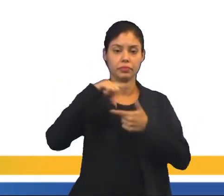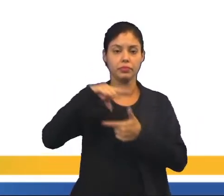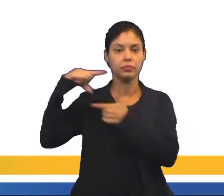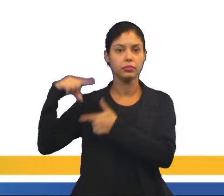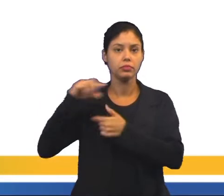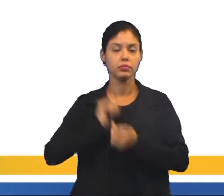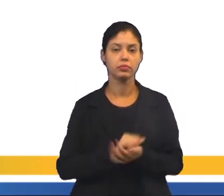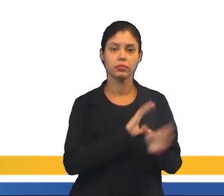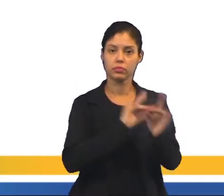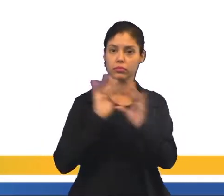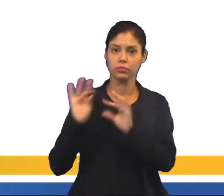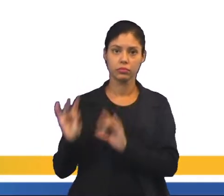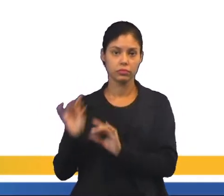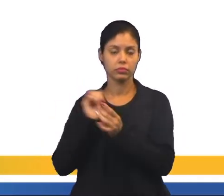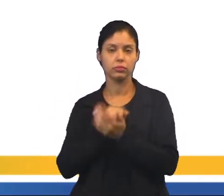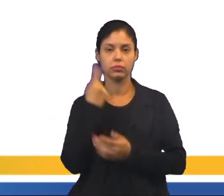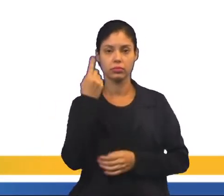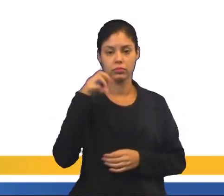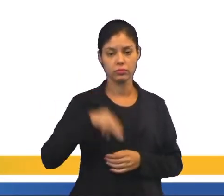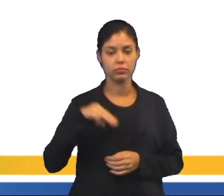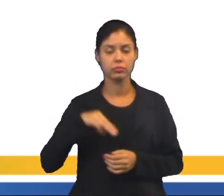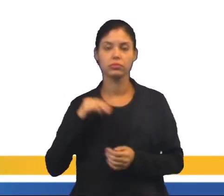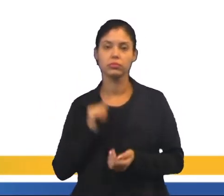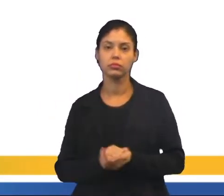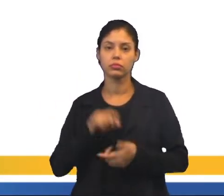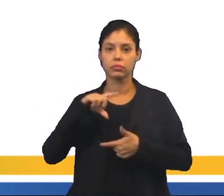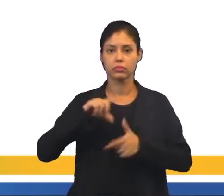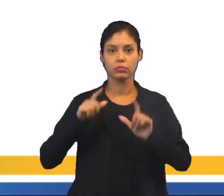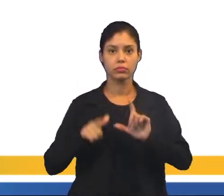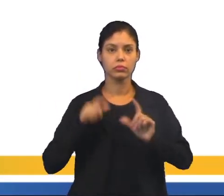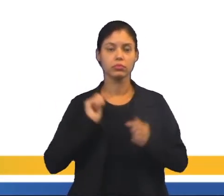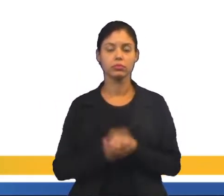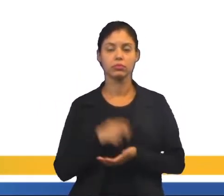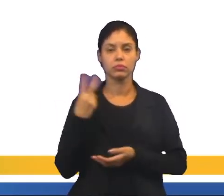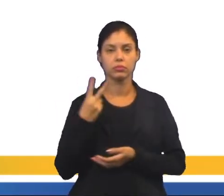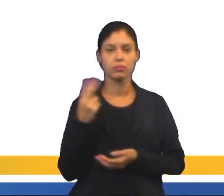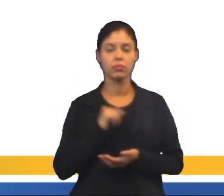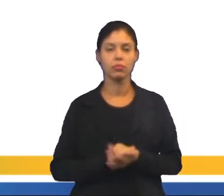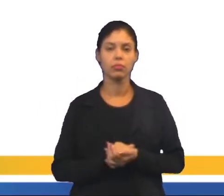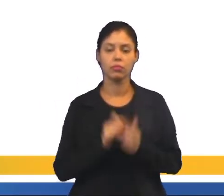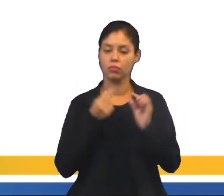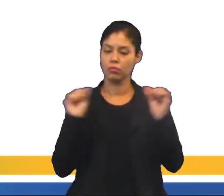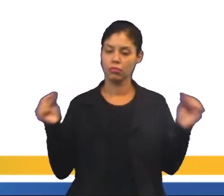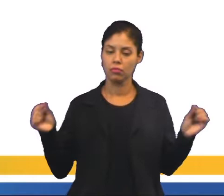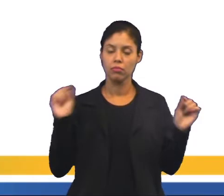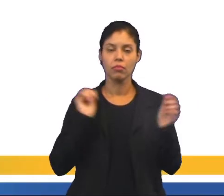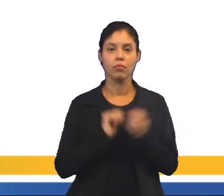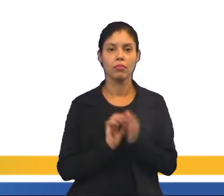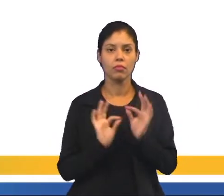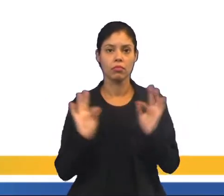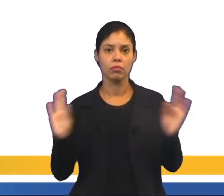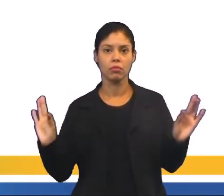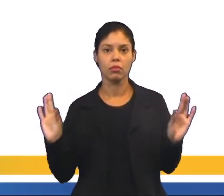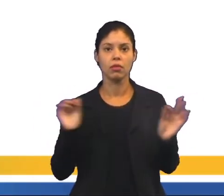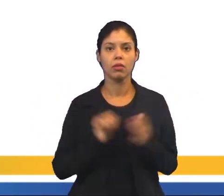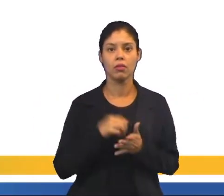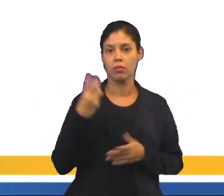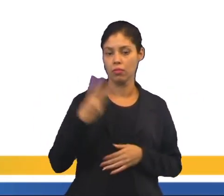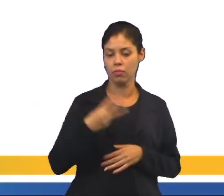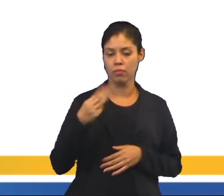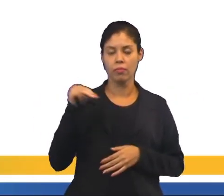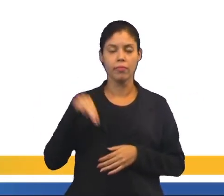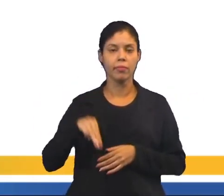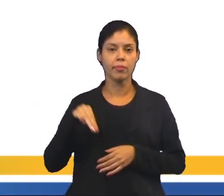quadradinhos para representar cada um metro. Então, nós temos 2. No comprimento, nós temos aí a dimensão de